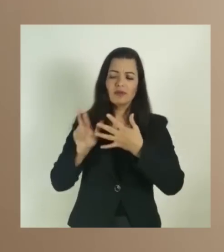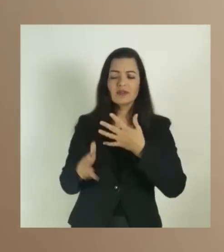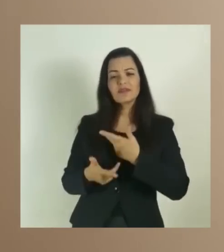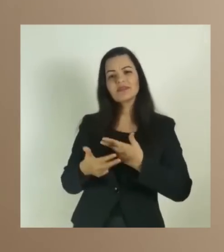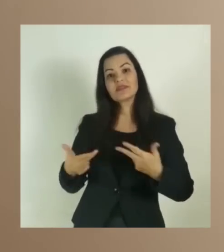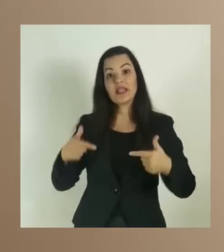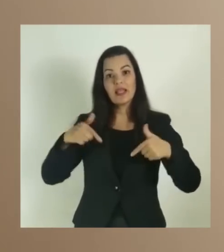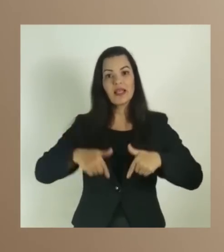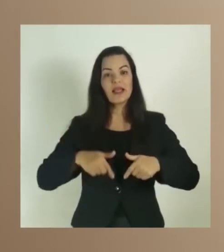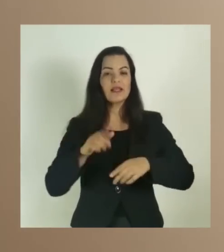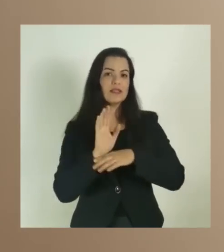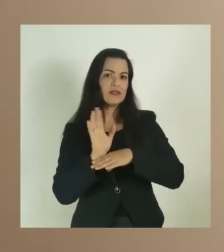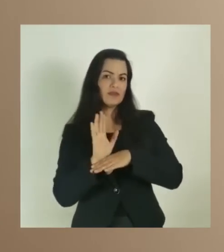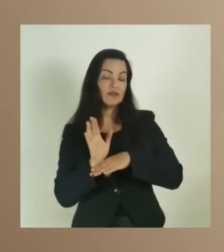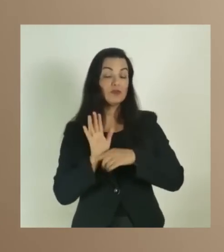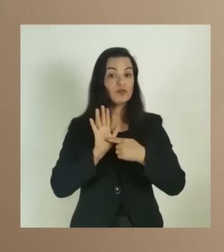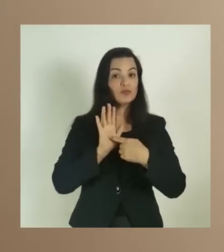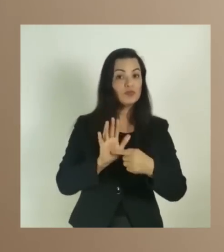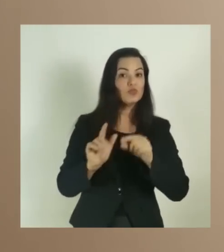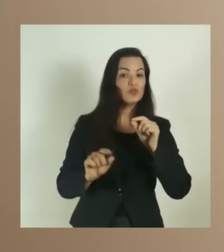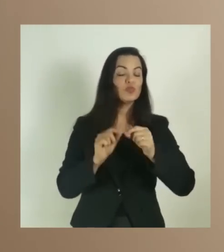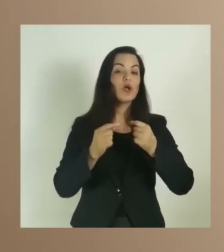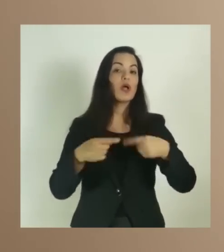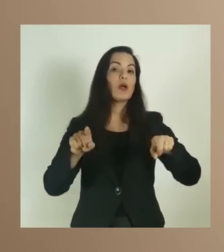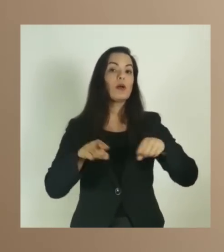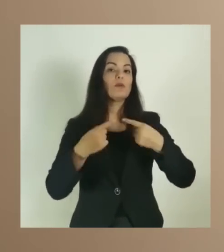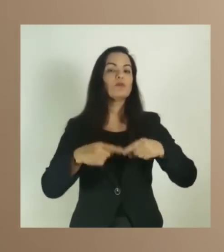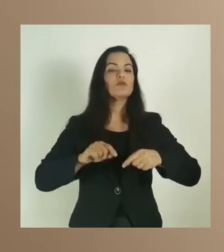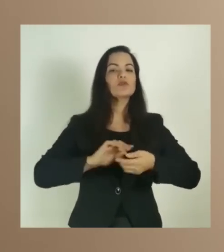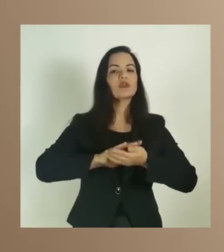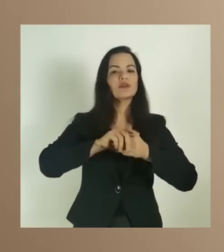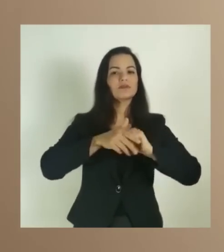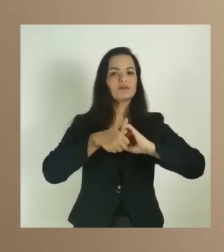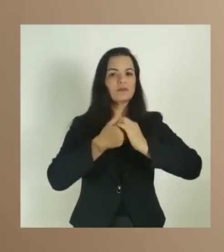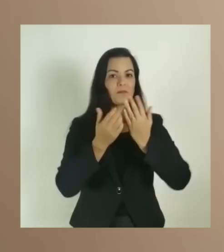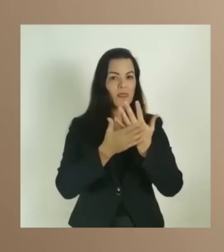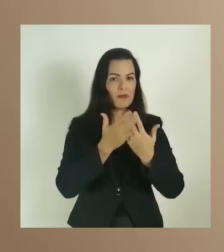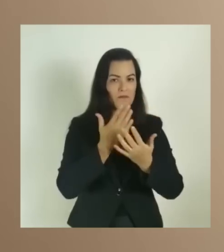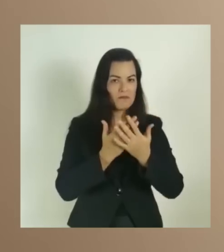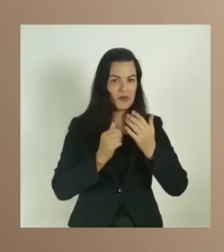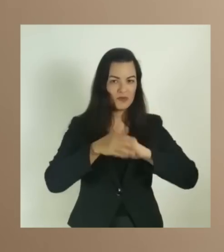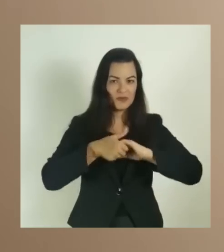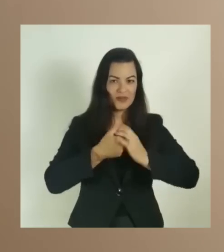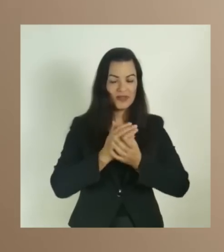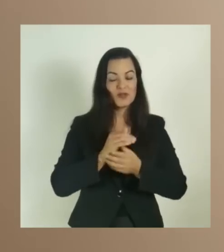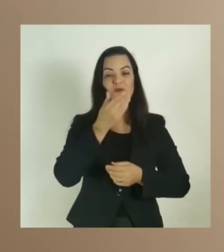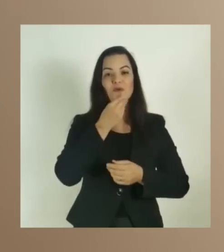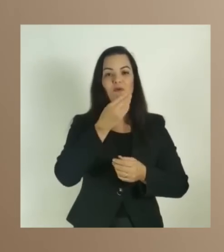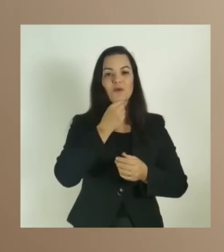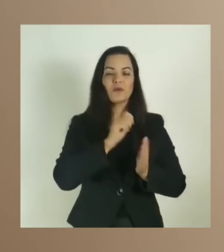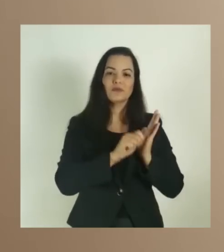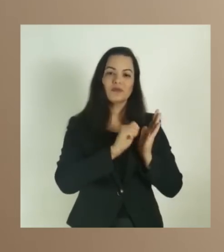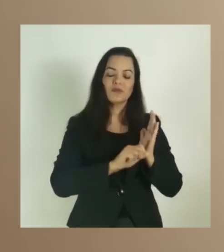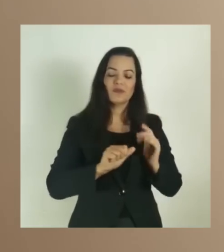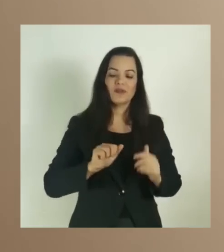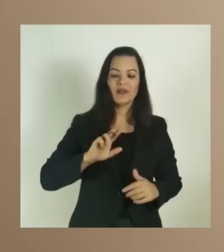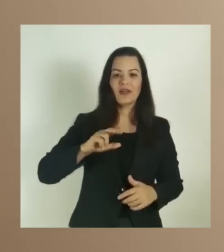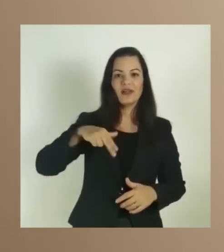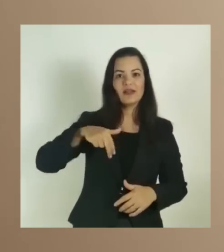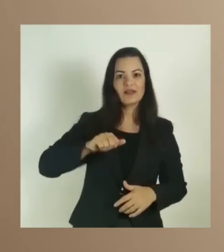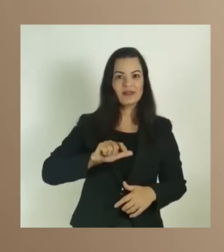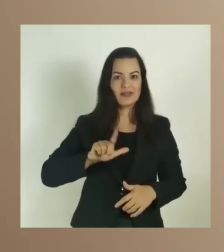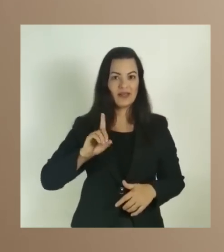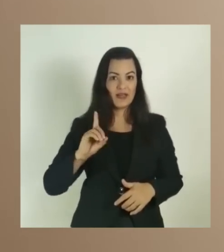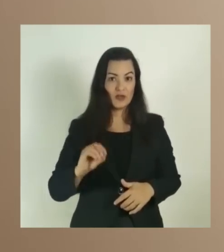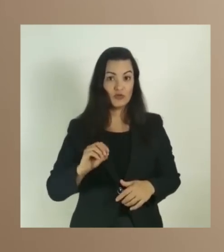vídeo, iremos apresentar a música Lava-Mão, do compositor Arnaldo Antunes. Essa música será apresentada em